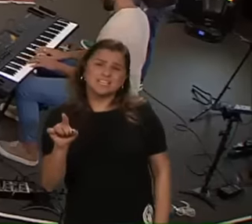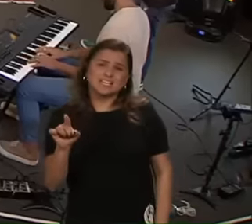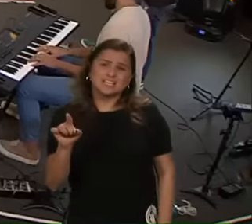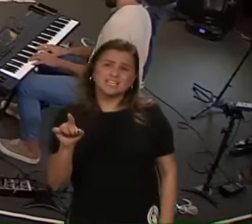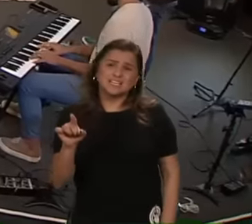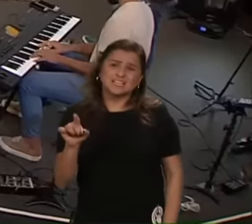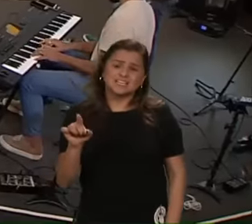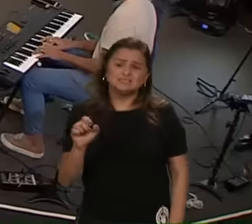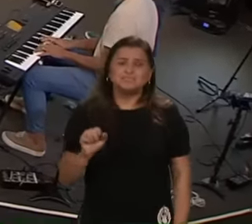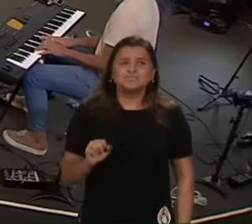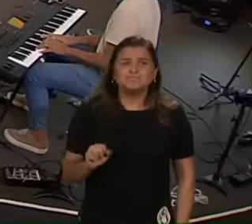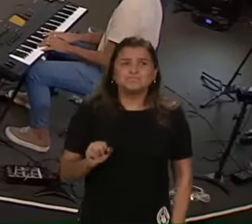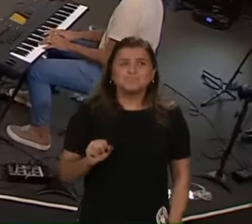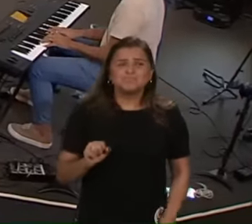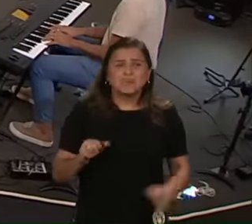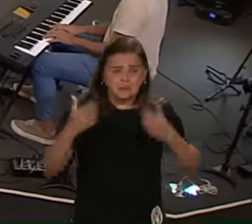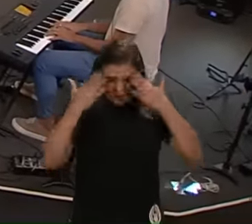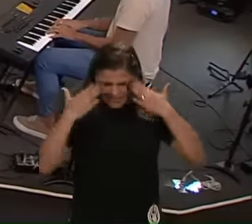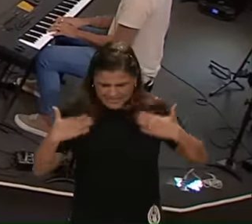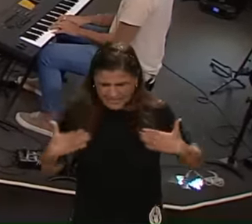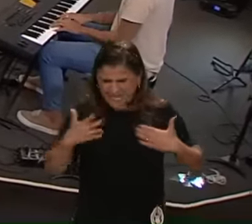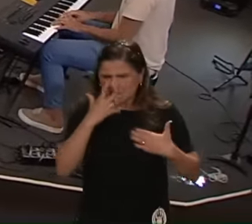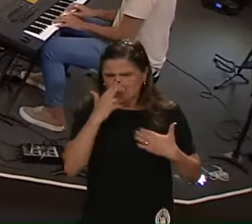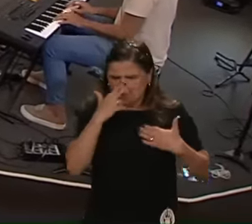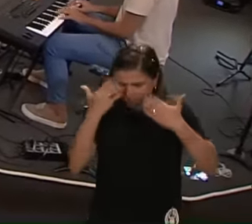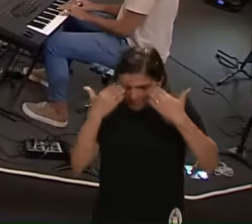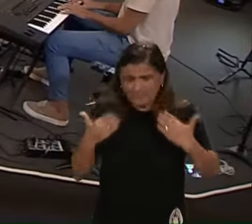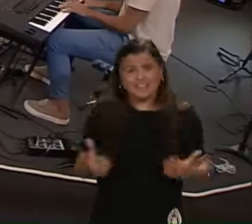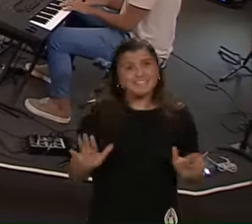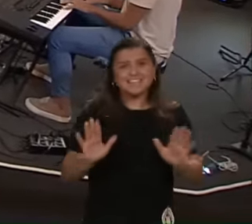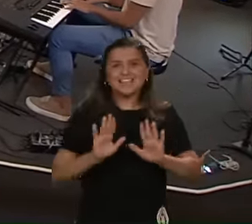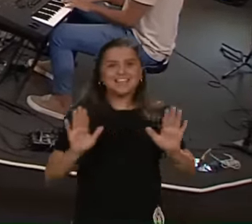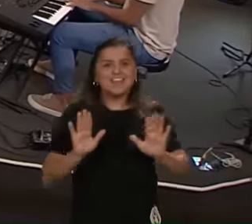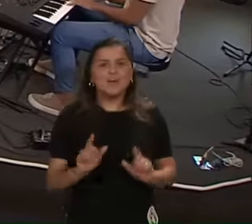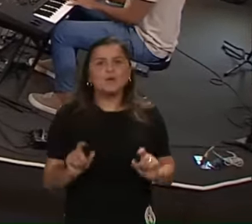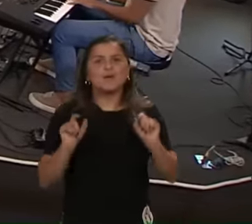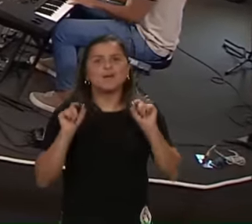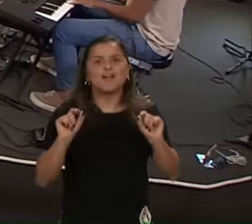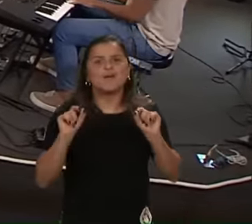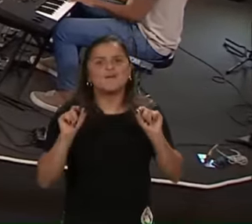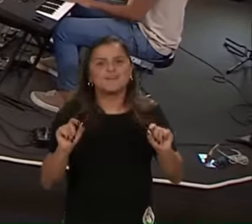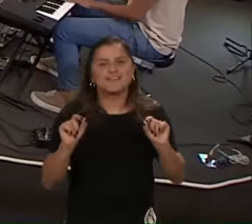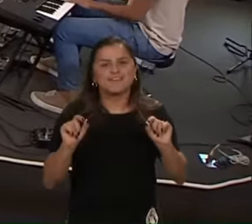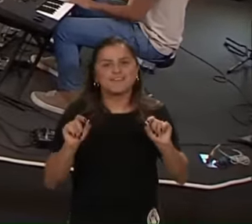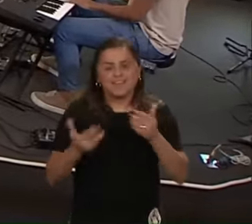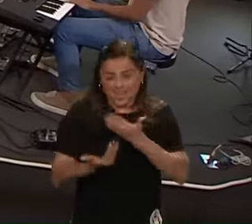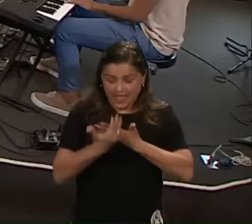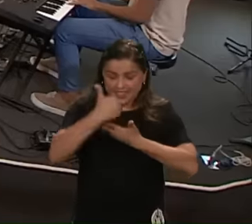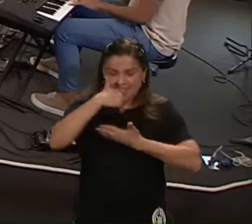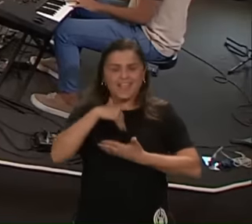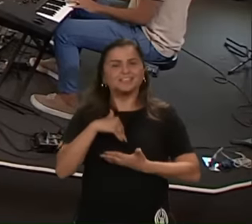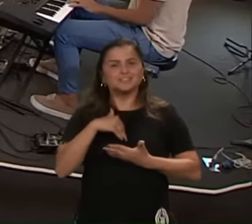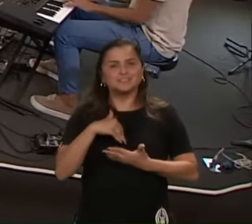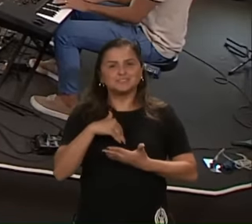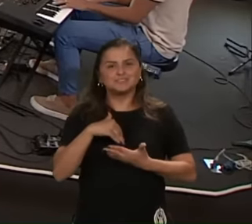envelope. Agradar a Deus é você contemplar o conteúdo que está dentro do envelope.